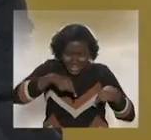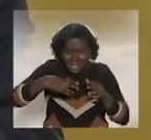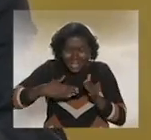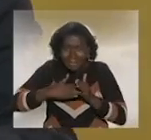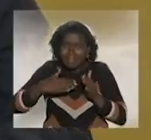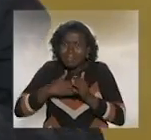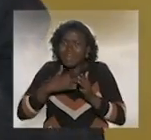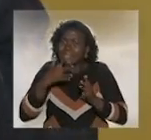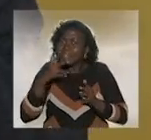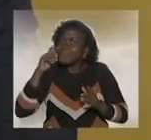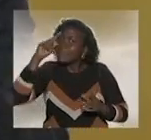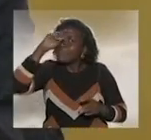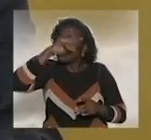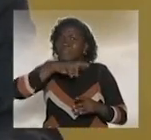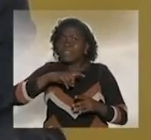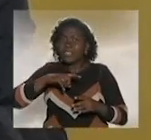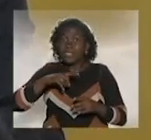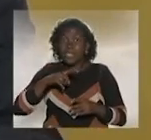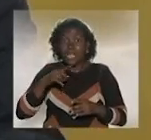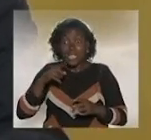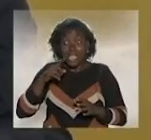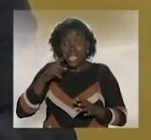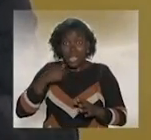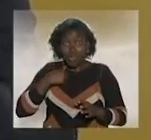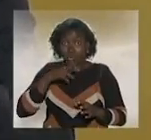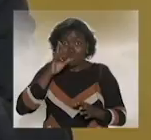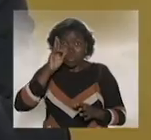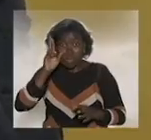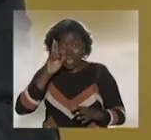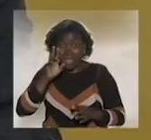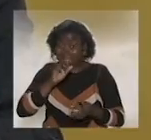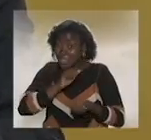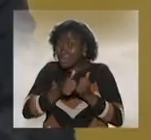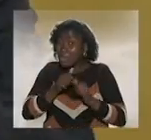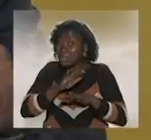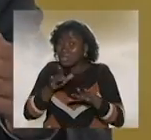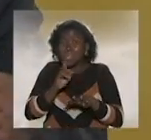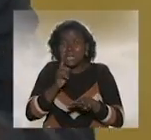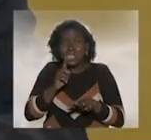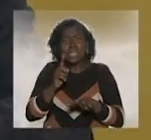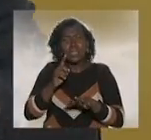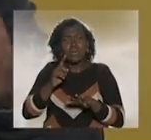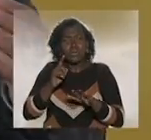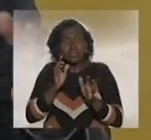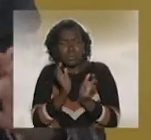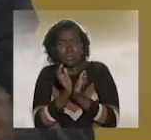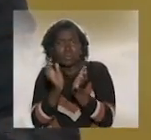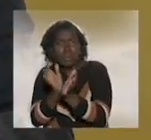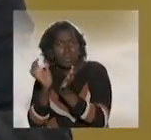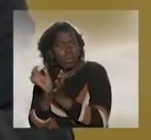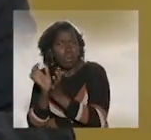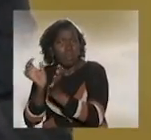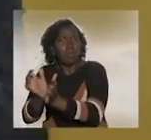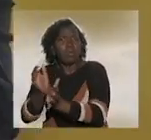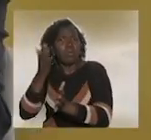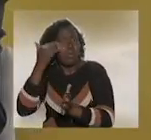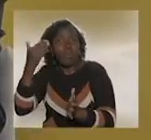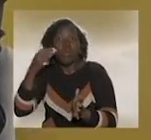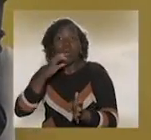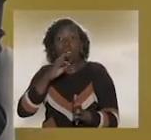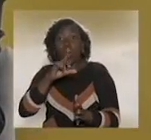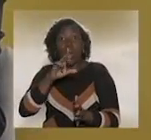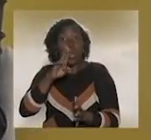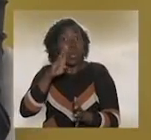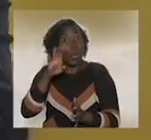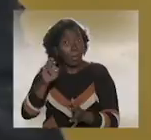muito sutil. Quanto mais o dirigente, insisto aqui, não apenas o dirigente esportivo, e a gente fala aqui das grandes entidades, das grandes confederações, de um